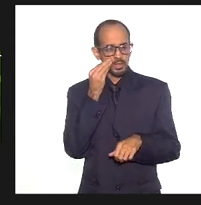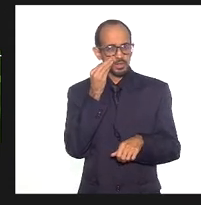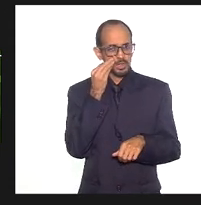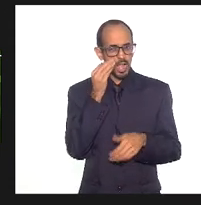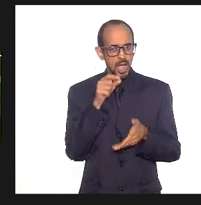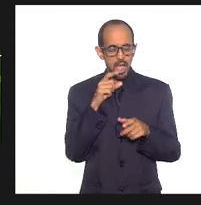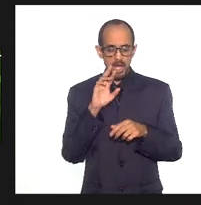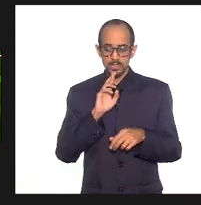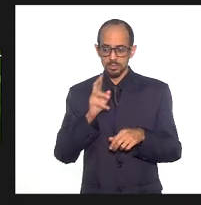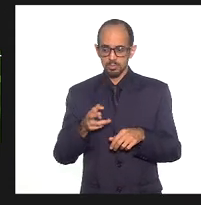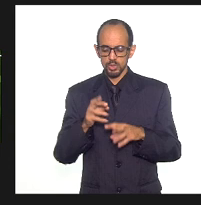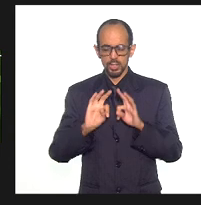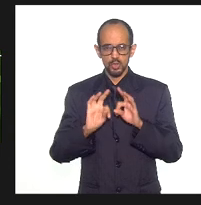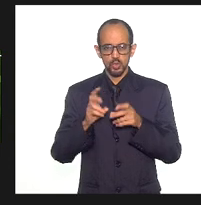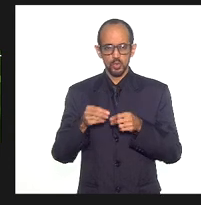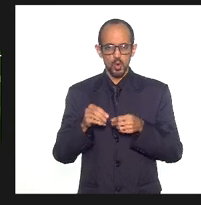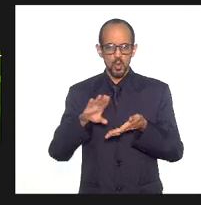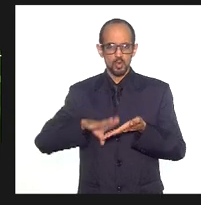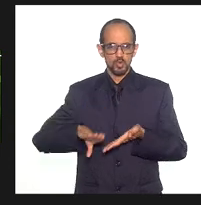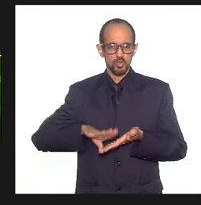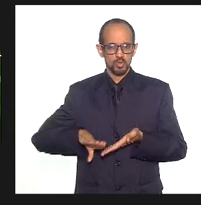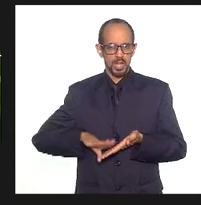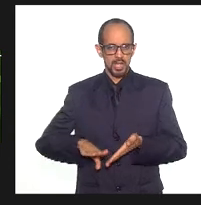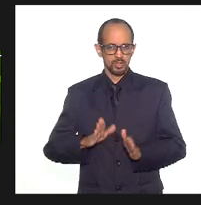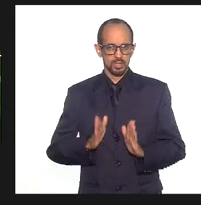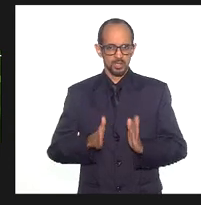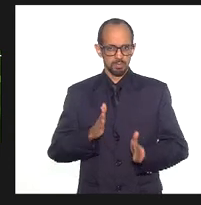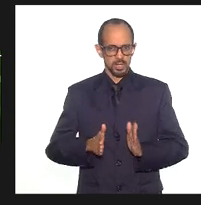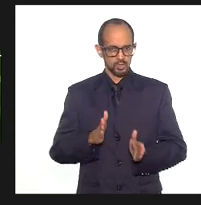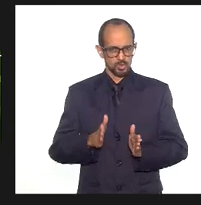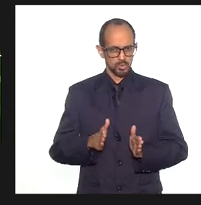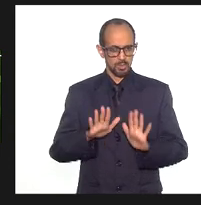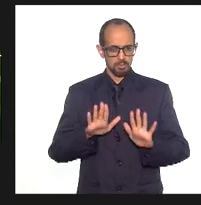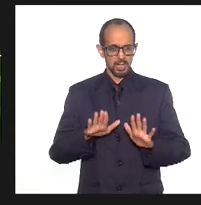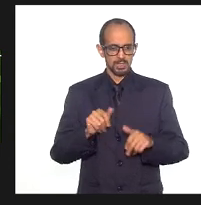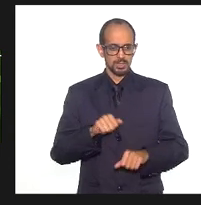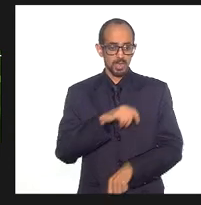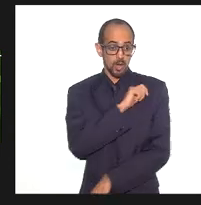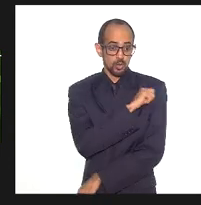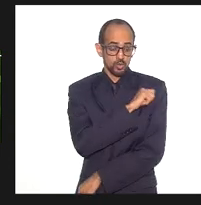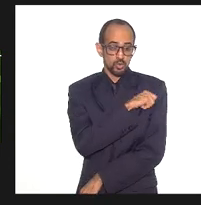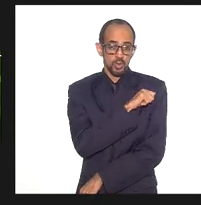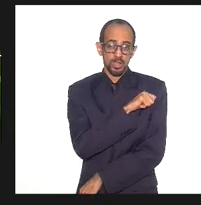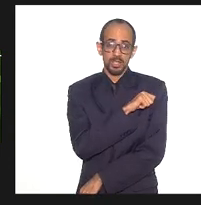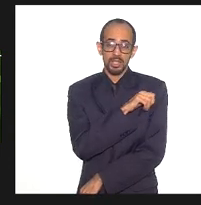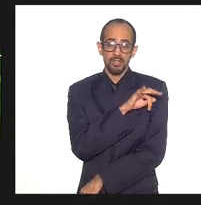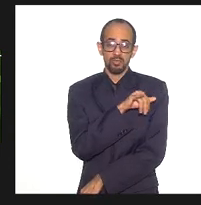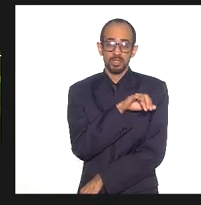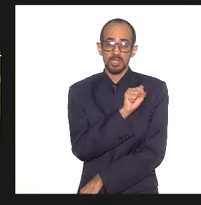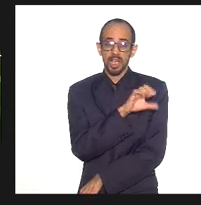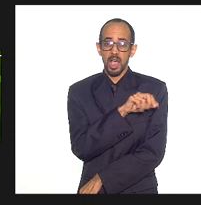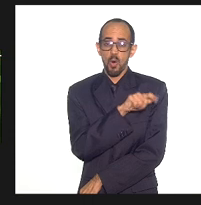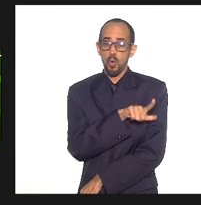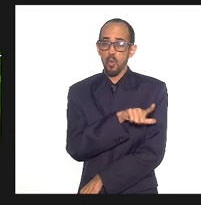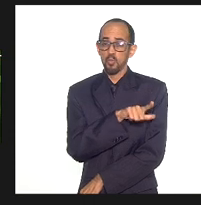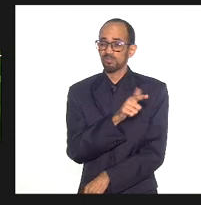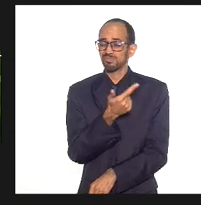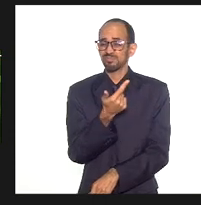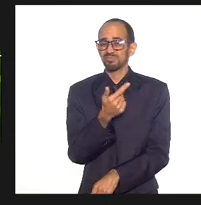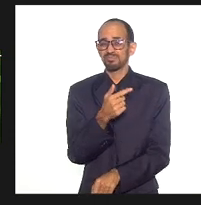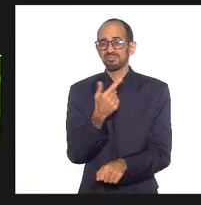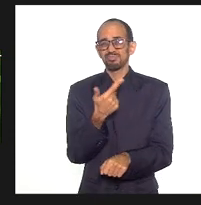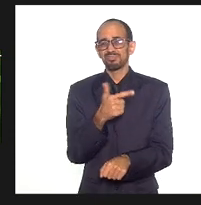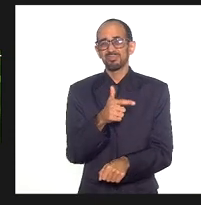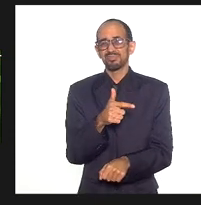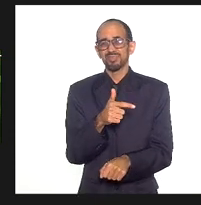que resultaram naquela dedutibilidade, sem que, na visão da auditoria fiscal, a gente traga um resultado efetivo. Então, a gente precisa melhorar isso, né? E